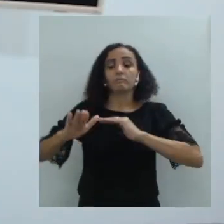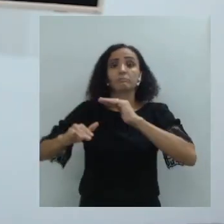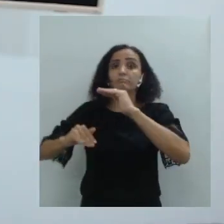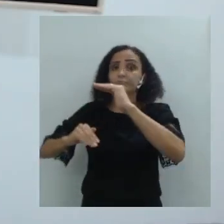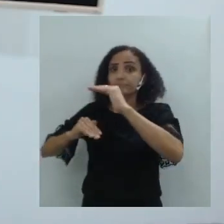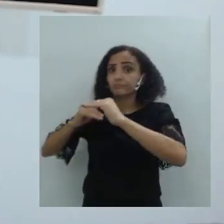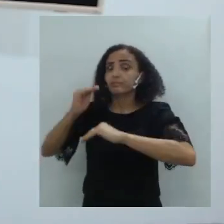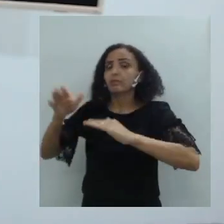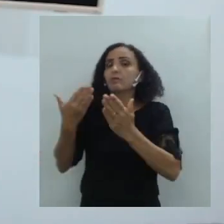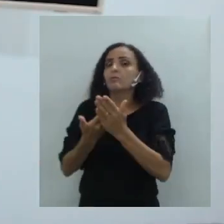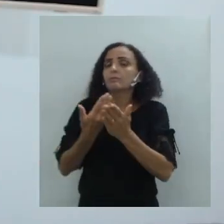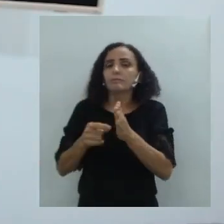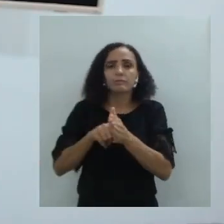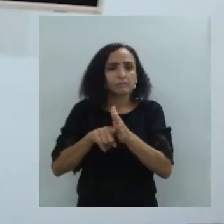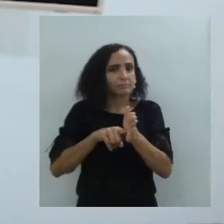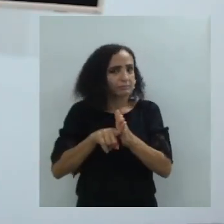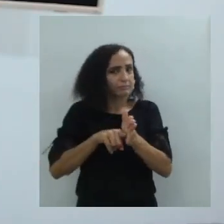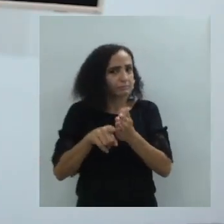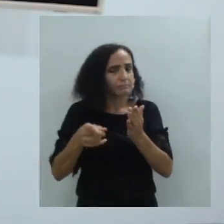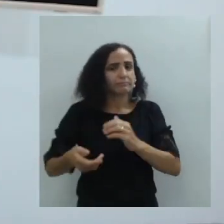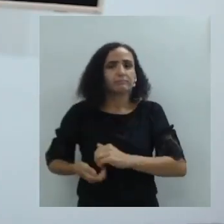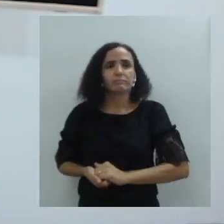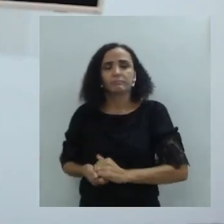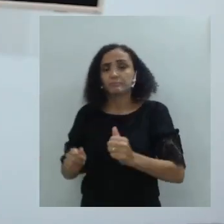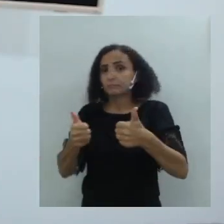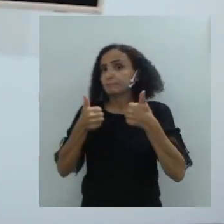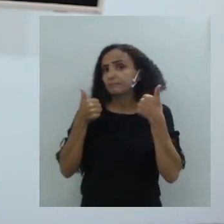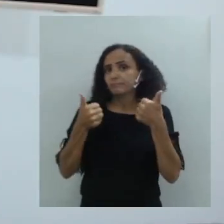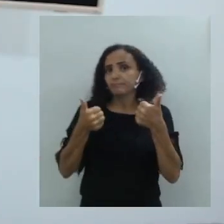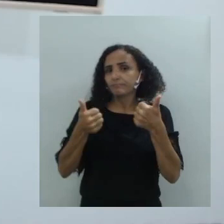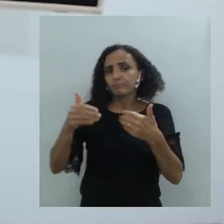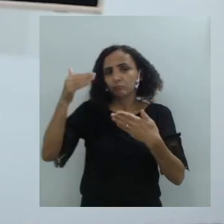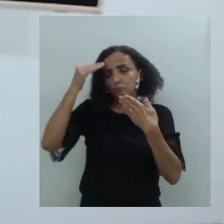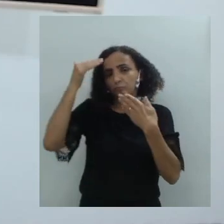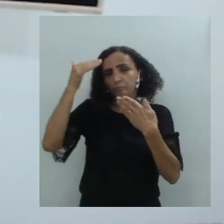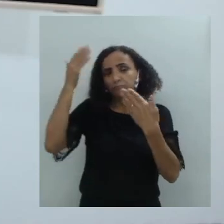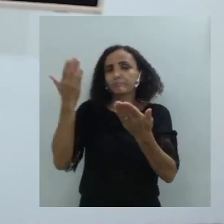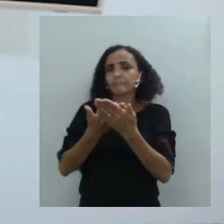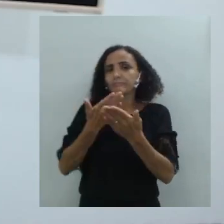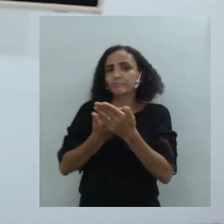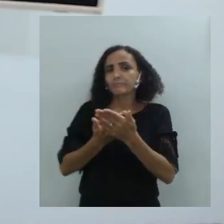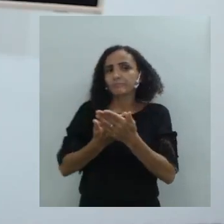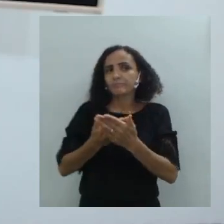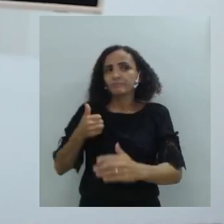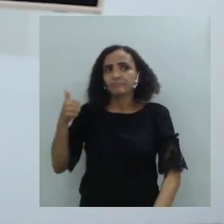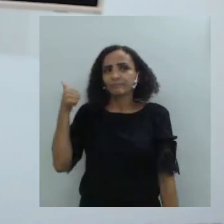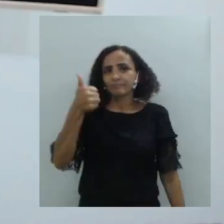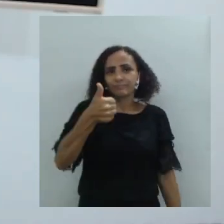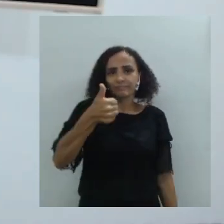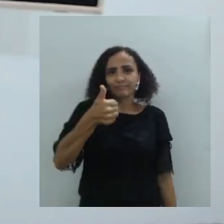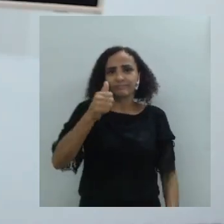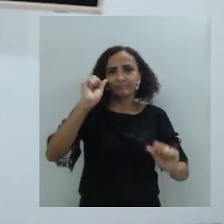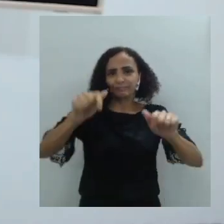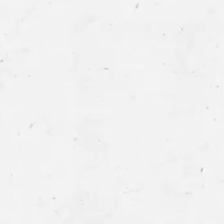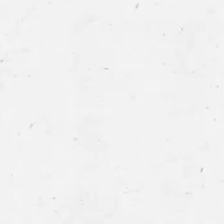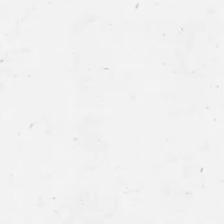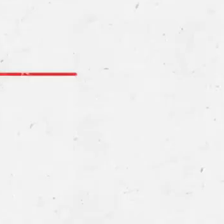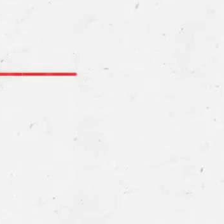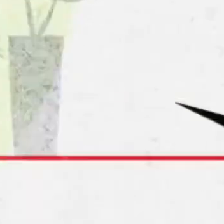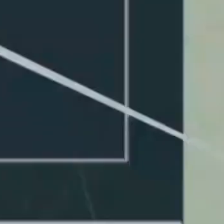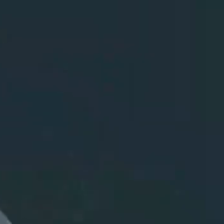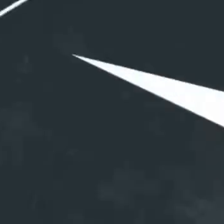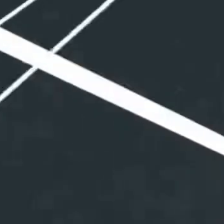ápice, estudar, tá certo? Então, pessoal, muito obrigado pela nossa aula e boa sorte a todos. Valeu!